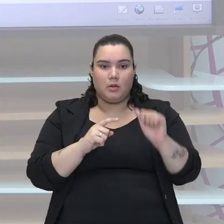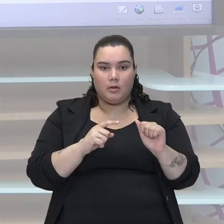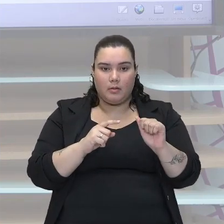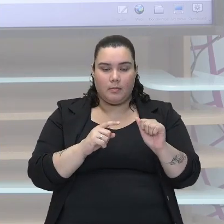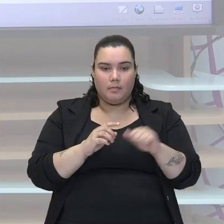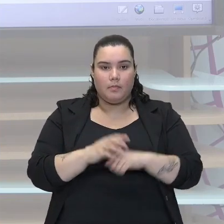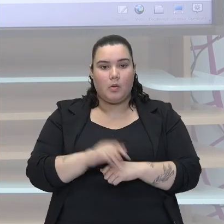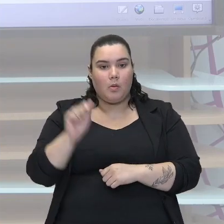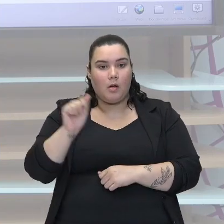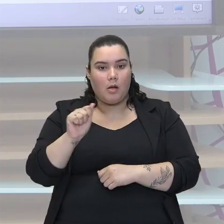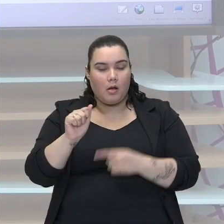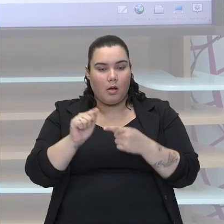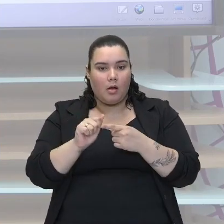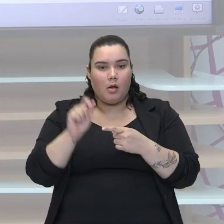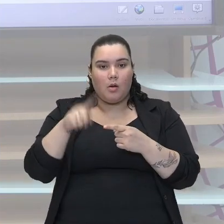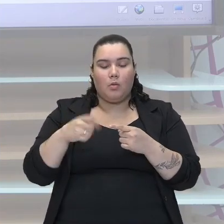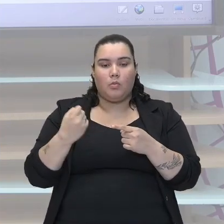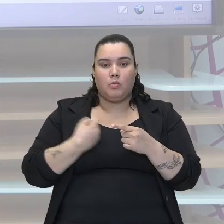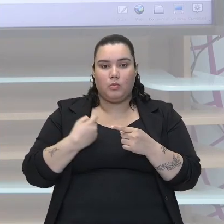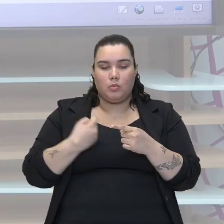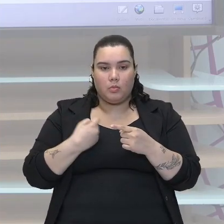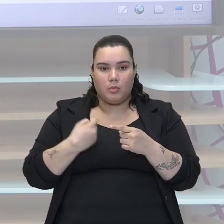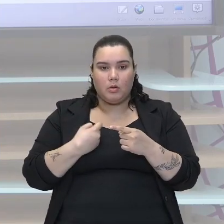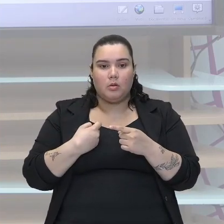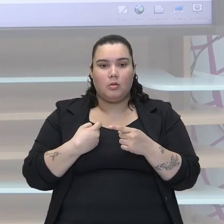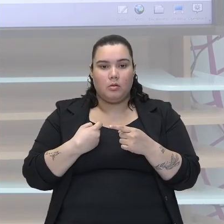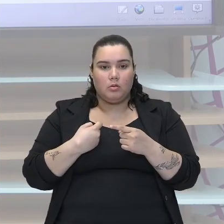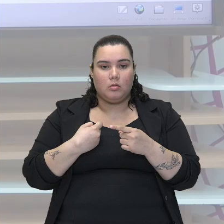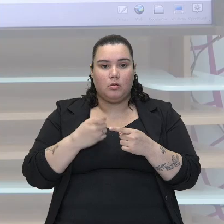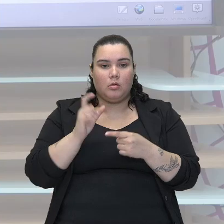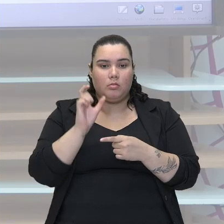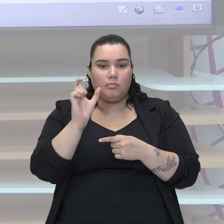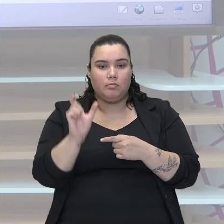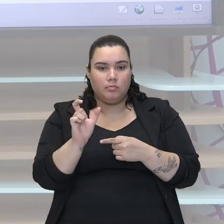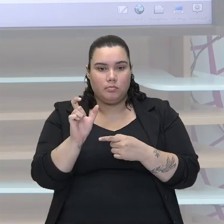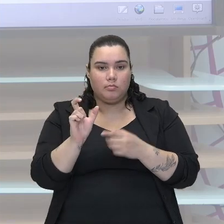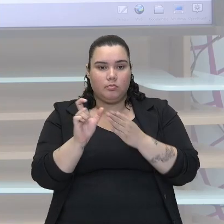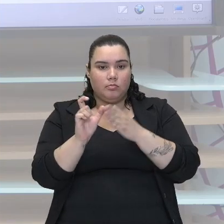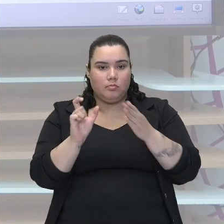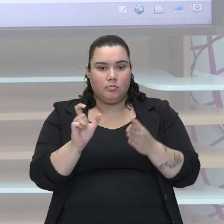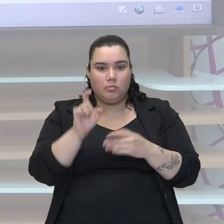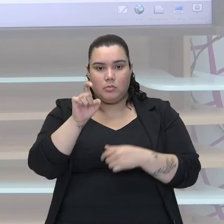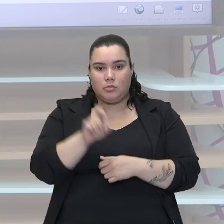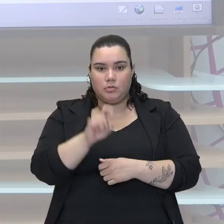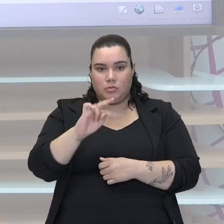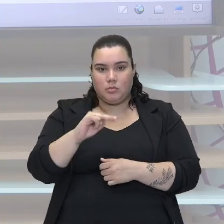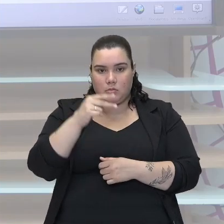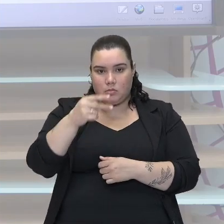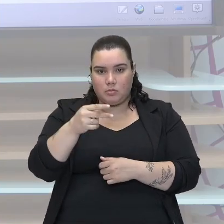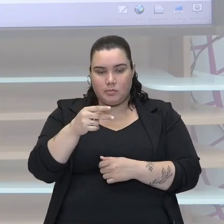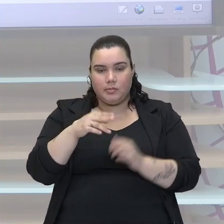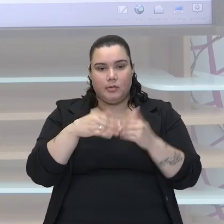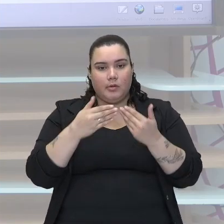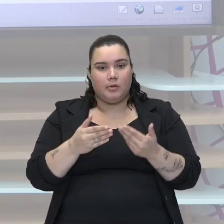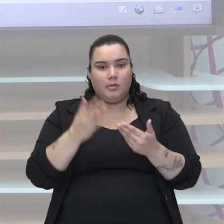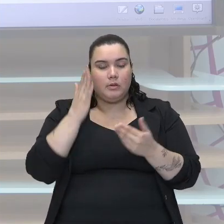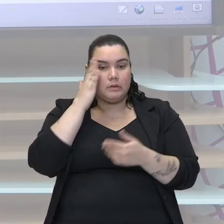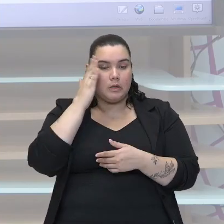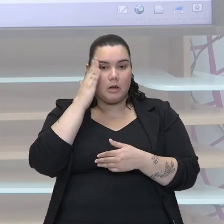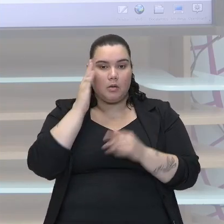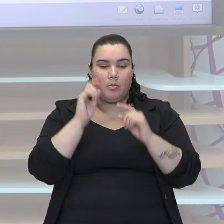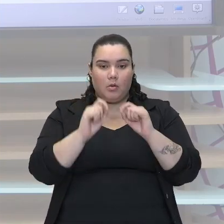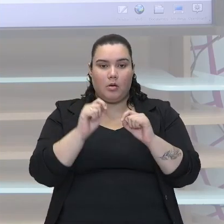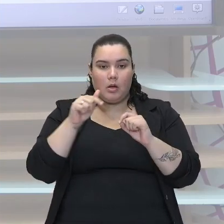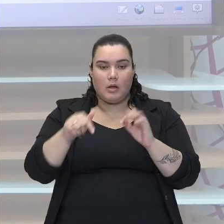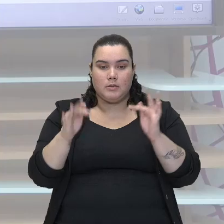quem é o a? É o coeficiente do valor que está na frente ali do x ao quadrado. E a gente sabe que na